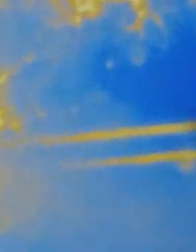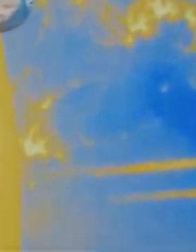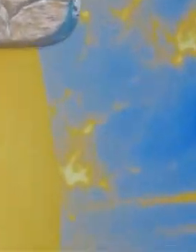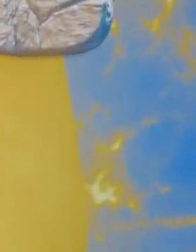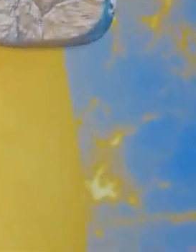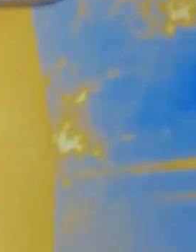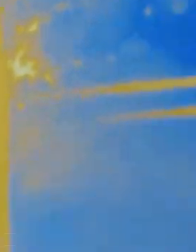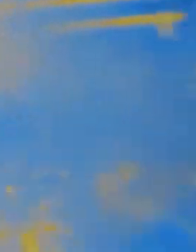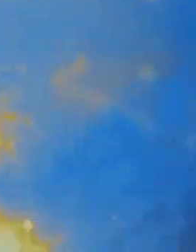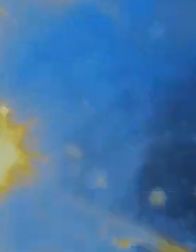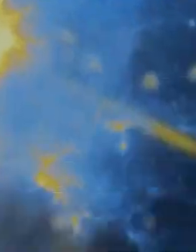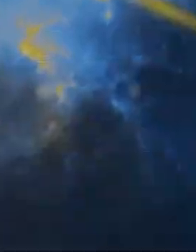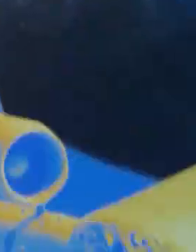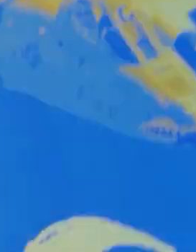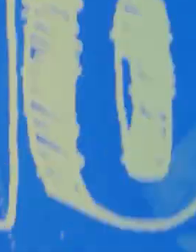E aí